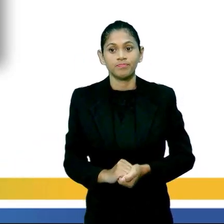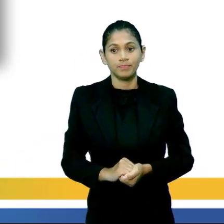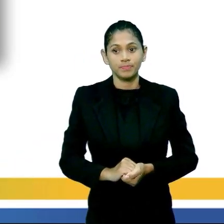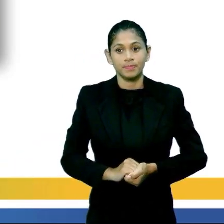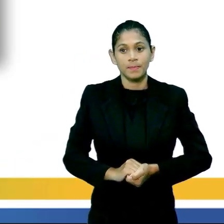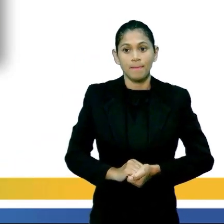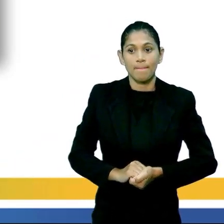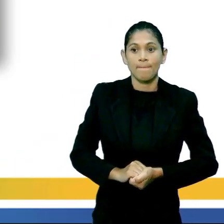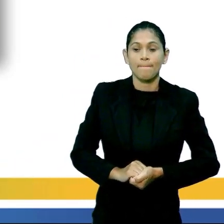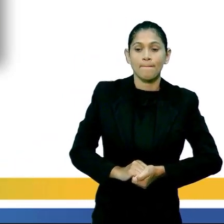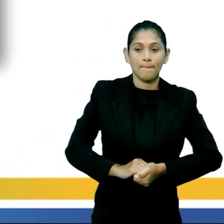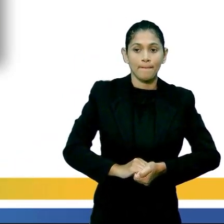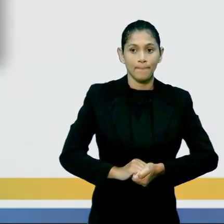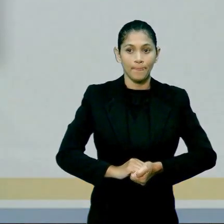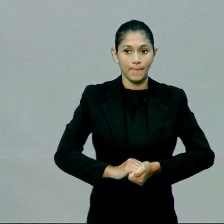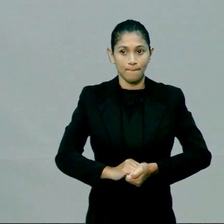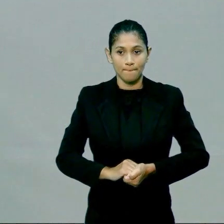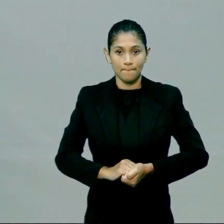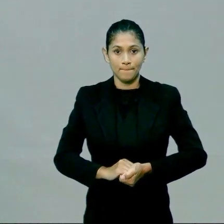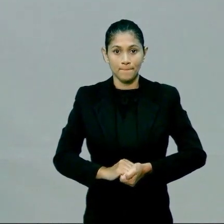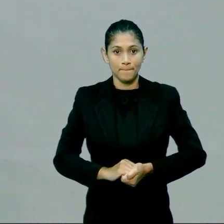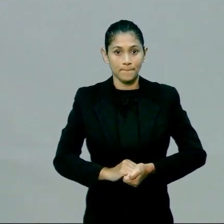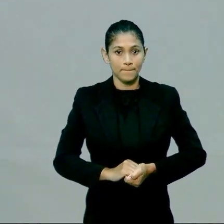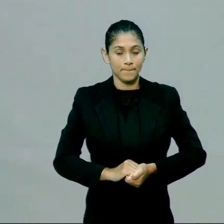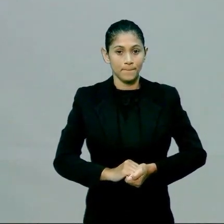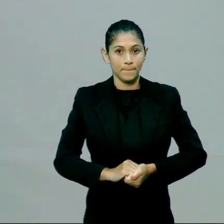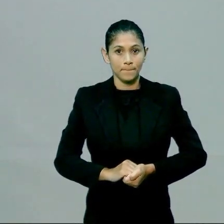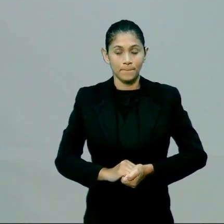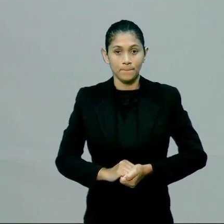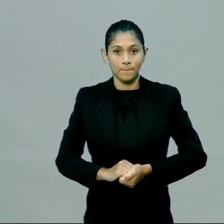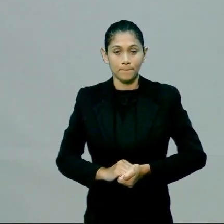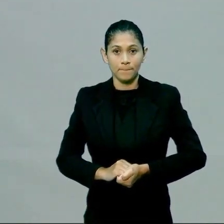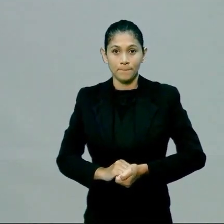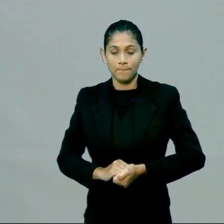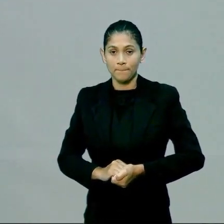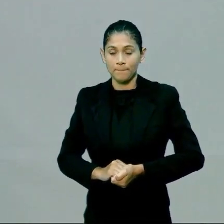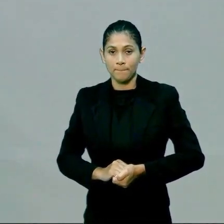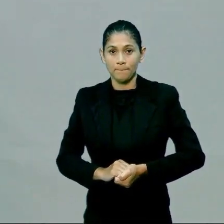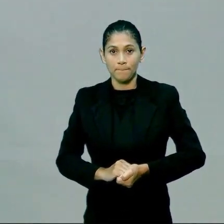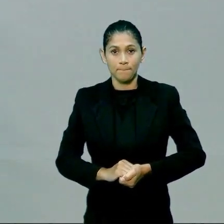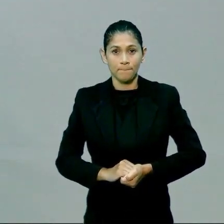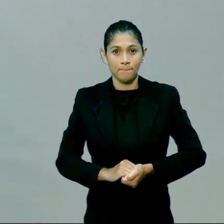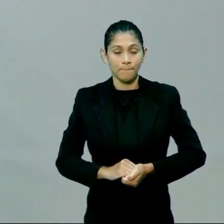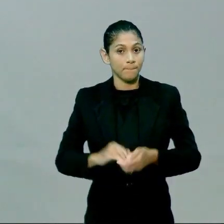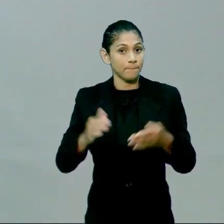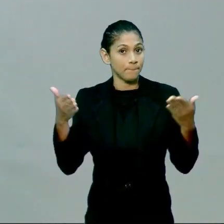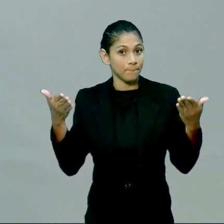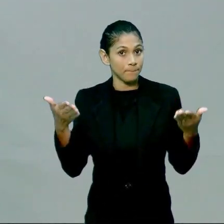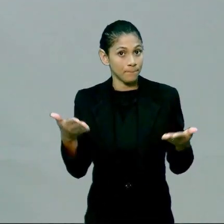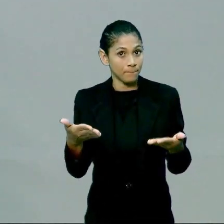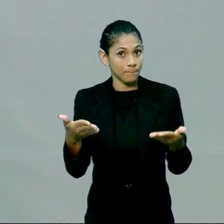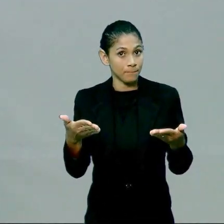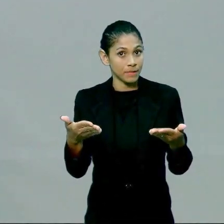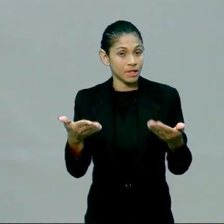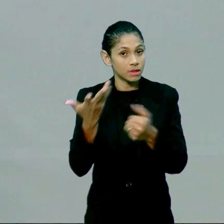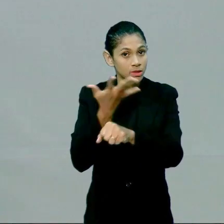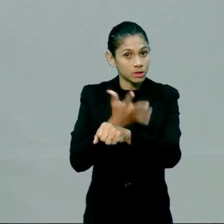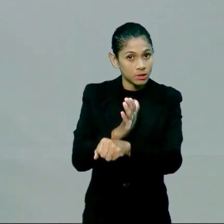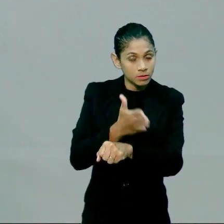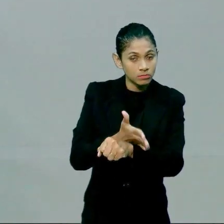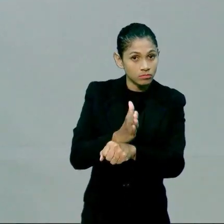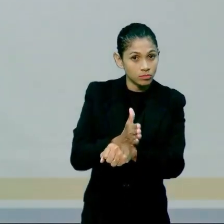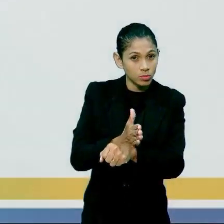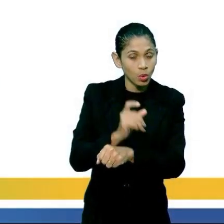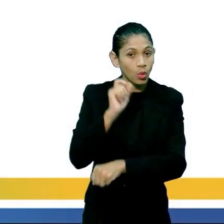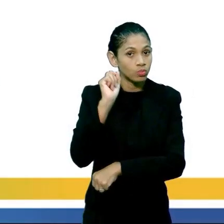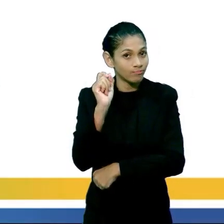trabalhar nas lavouras da América e em outras atividades. Agora, vamos exercitar o que nós aprendemos e o que